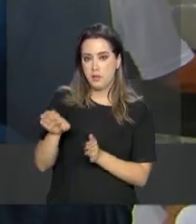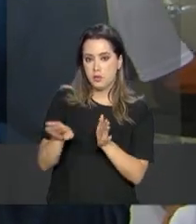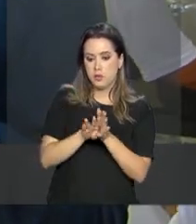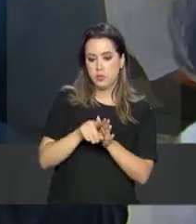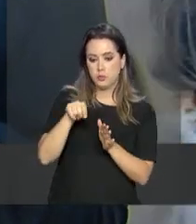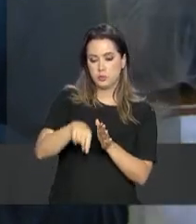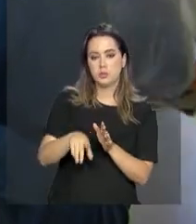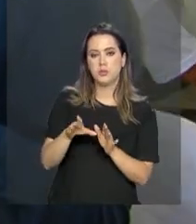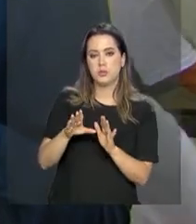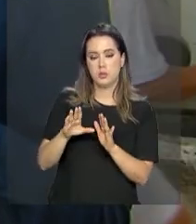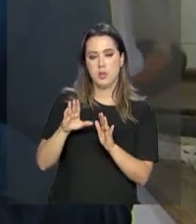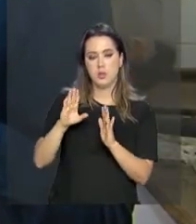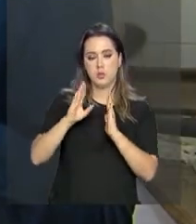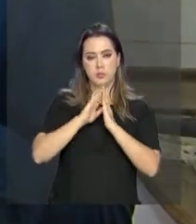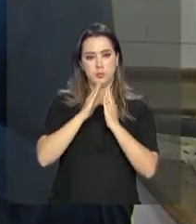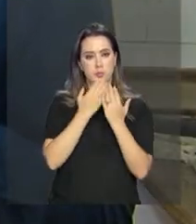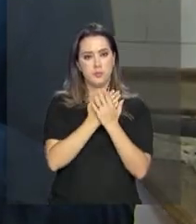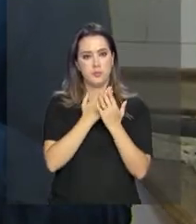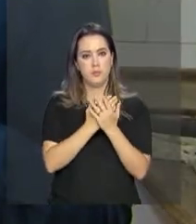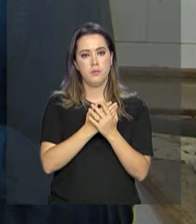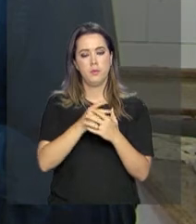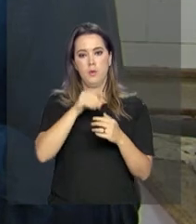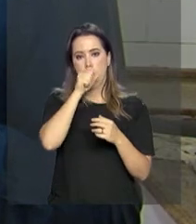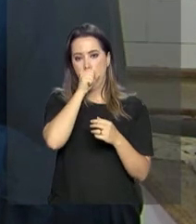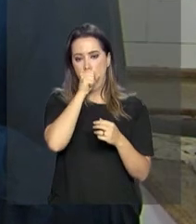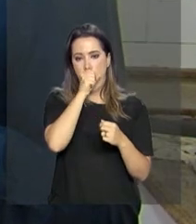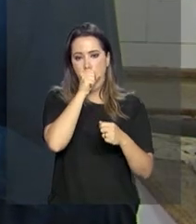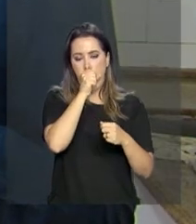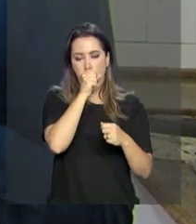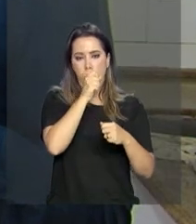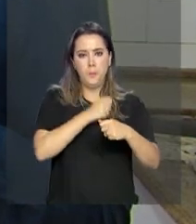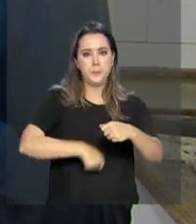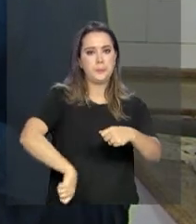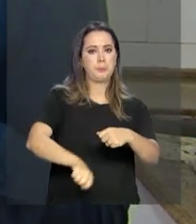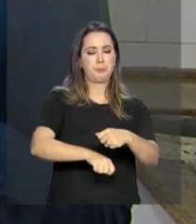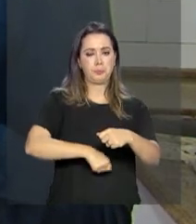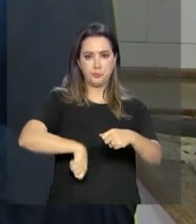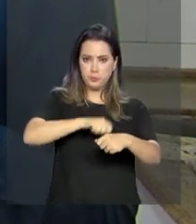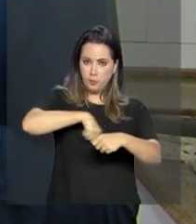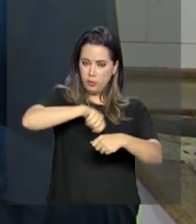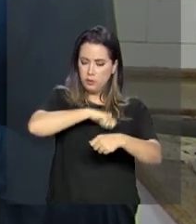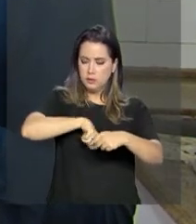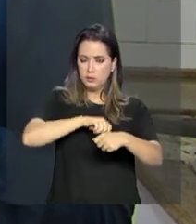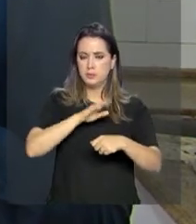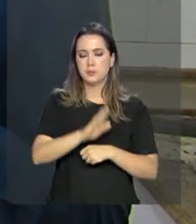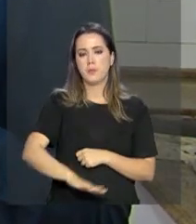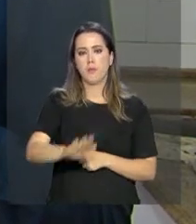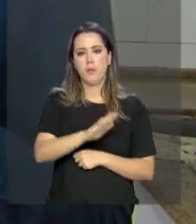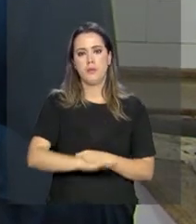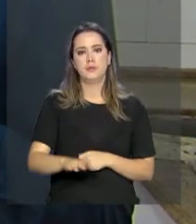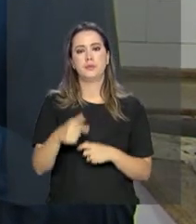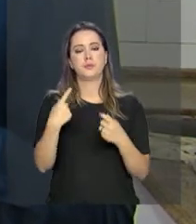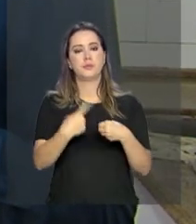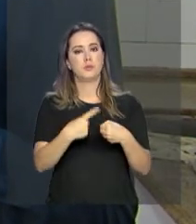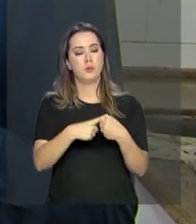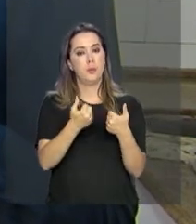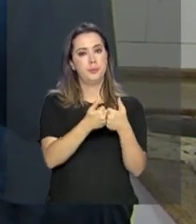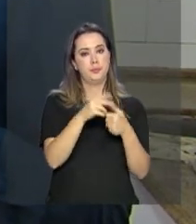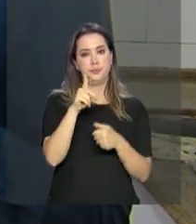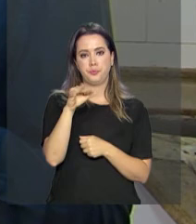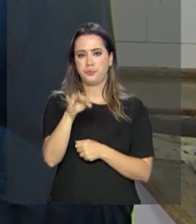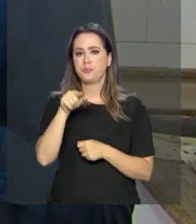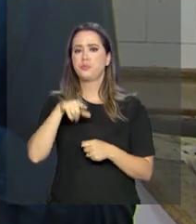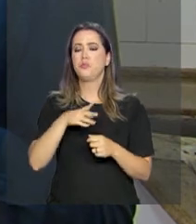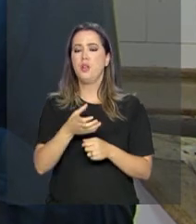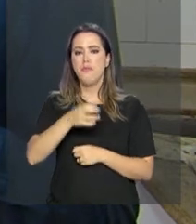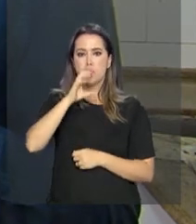creche que atende crianças da cidade estrutural, que fica na periferia de Brasília. Aqui são preparados sucos, saladas,